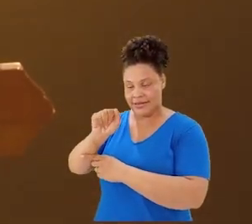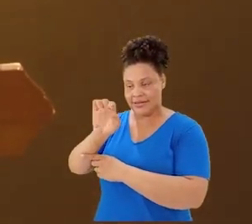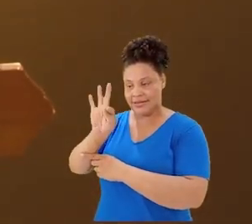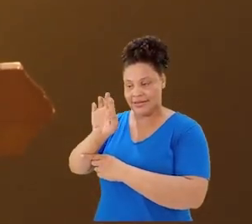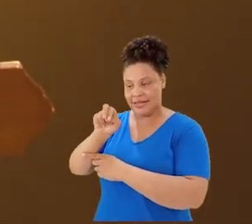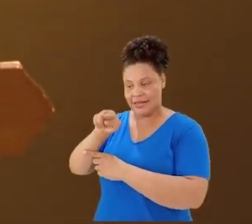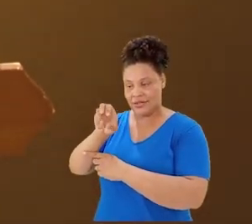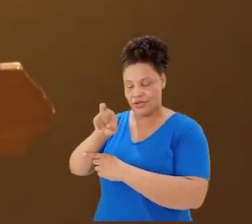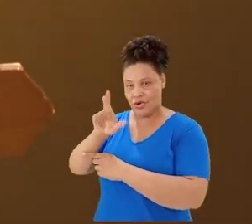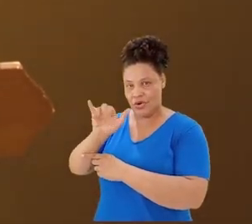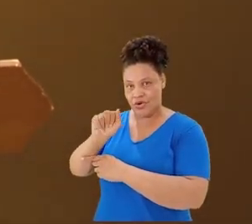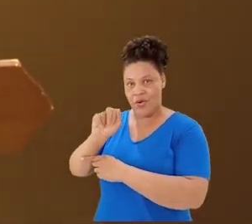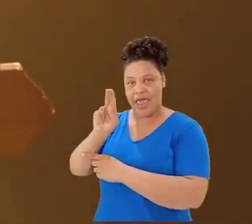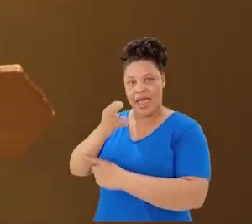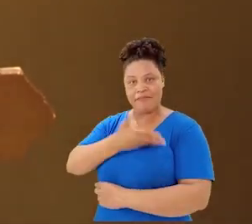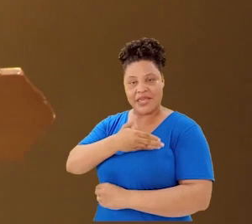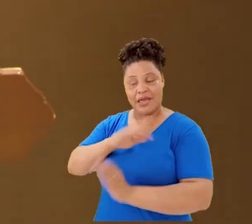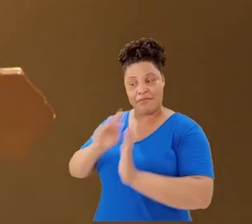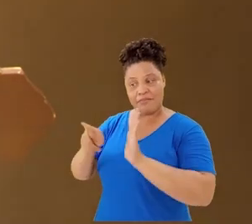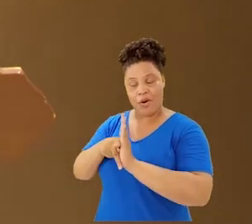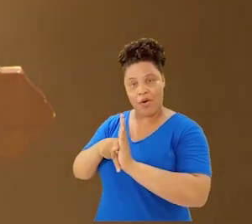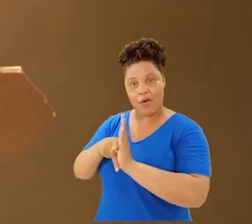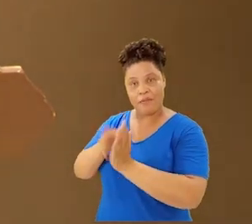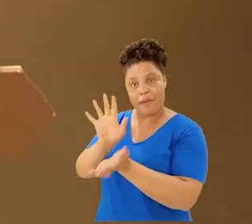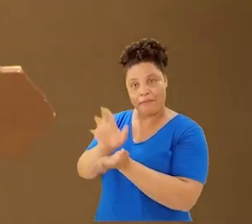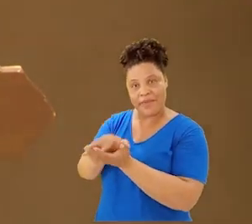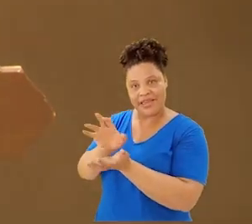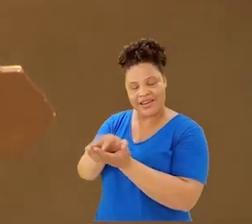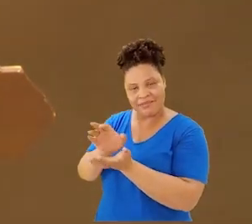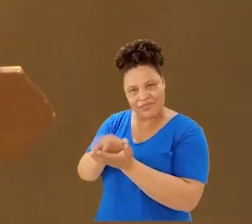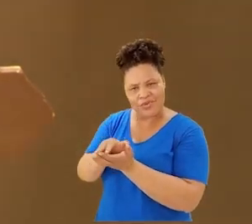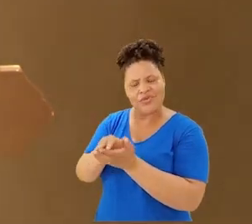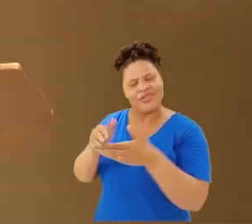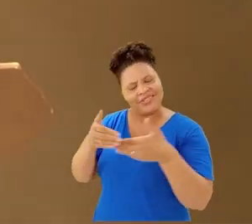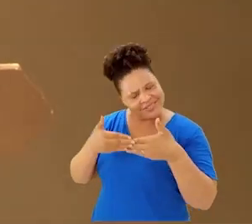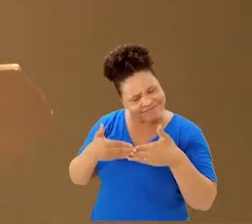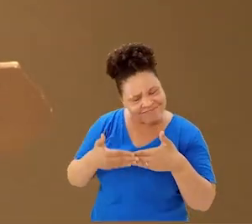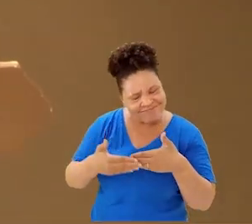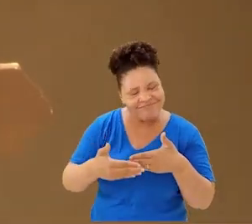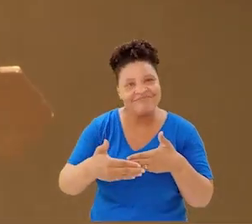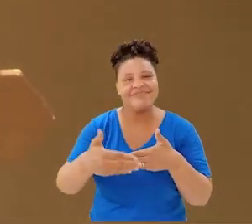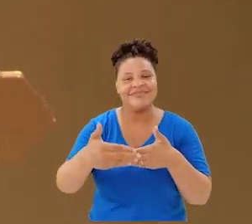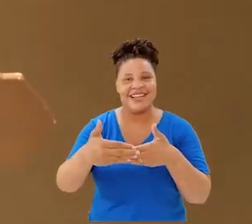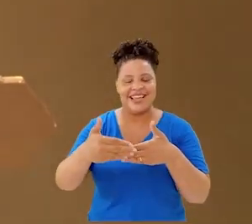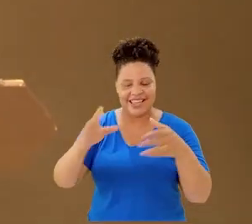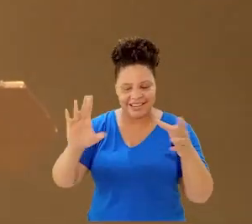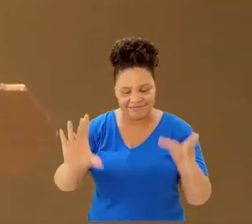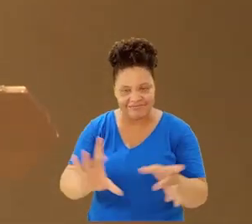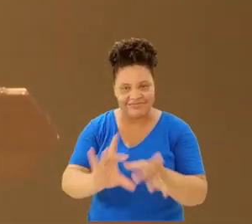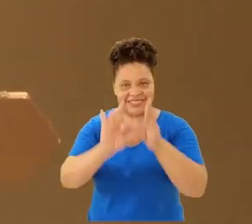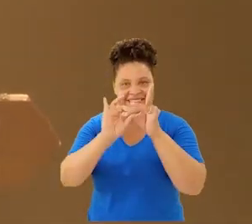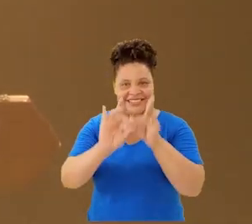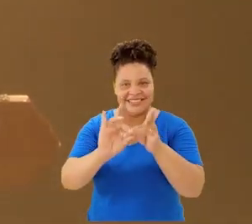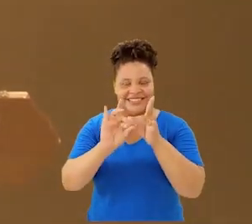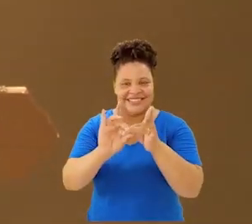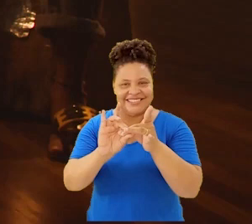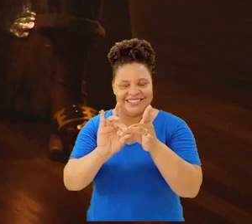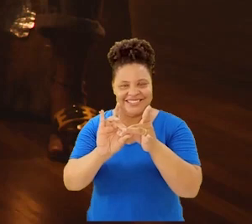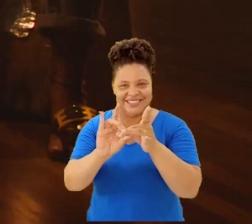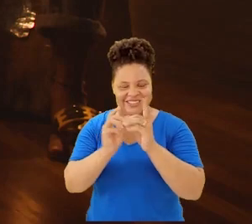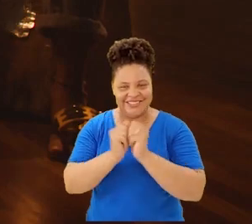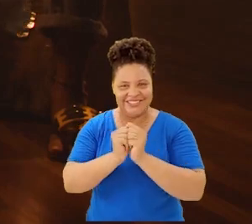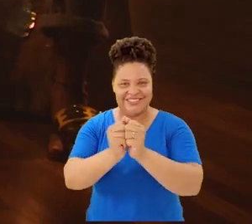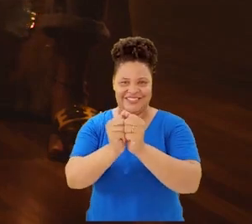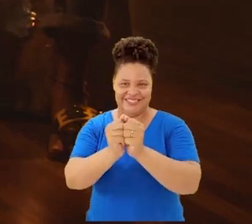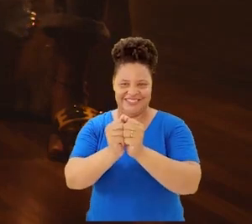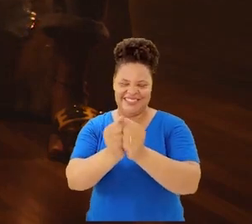Tomara que tudo tenha chegado aí como a gente se propôs a tocar e que siga assim até o finalzinho, amarrando todas as pontas, todos os nós.